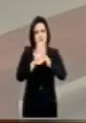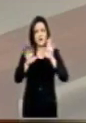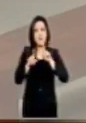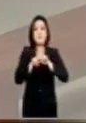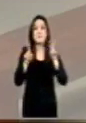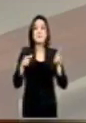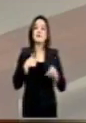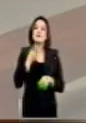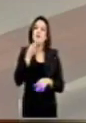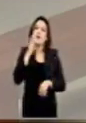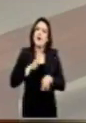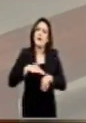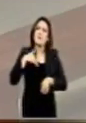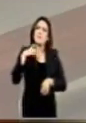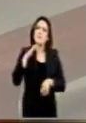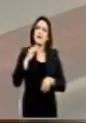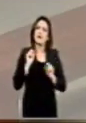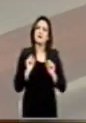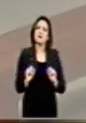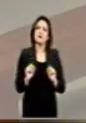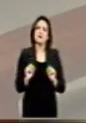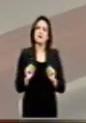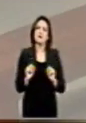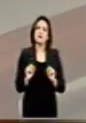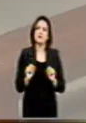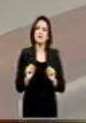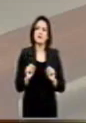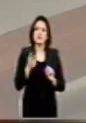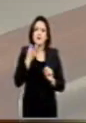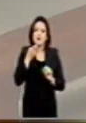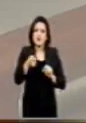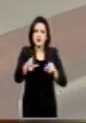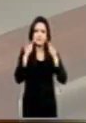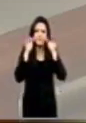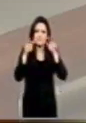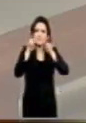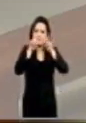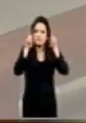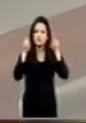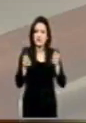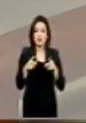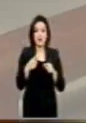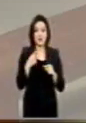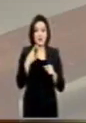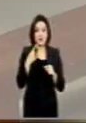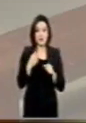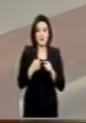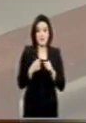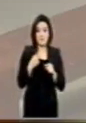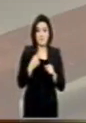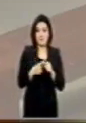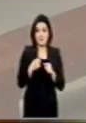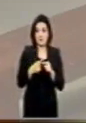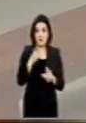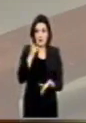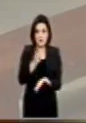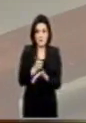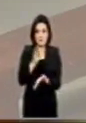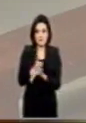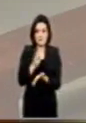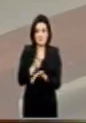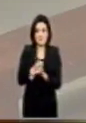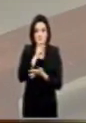para entrar neste caso específico, porque a despeito de haver aqui uma transcendência do caso